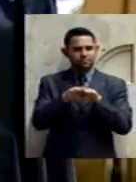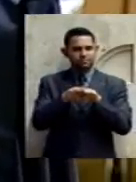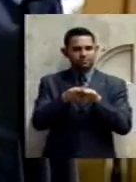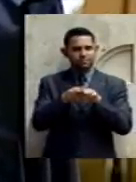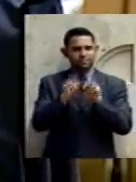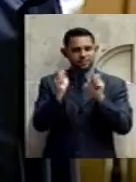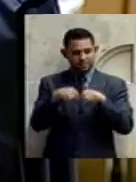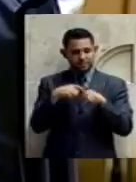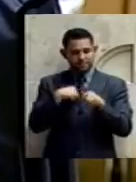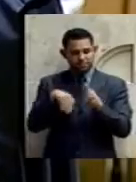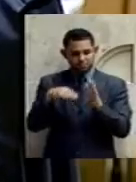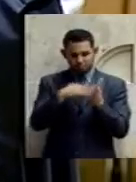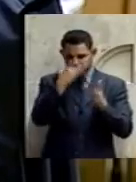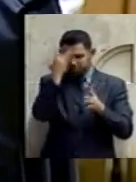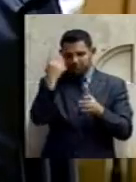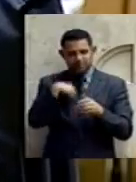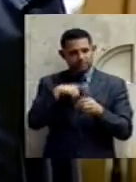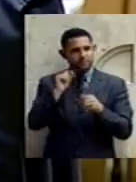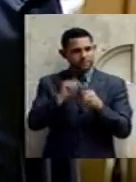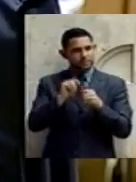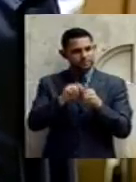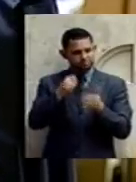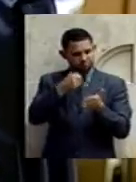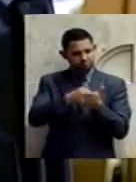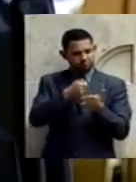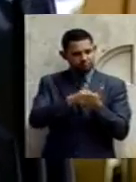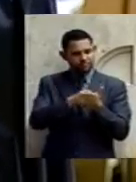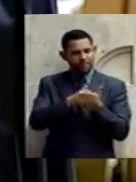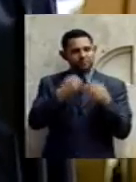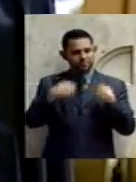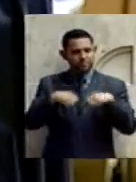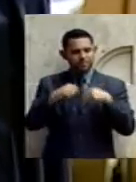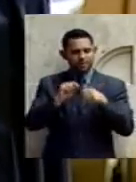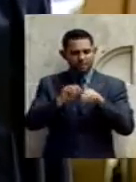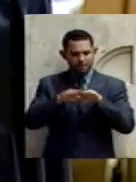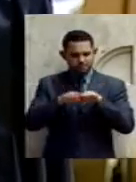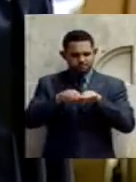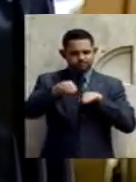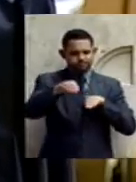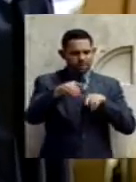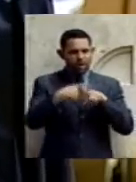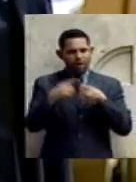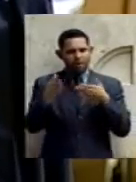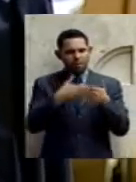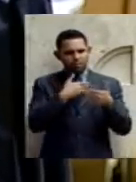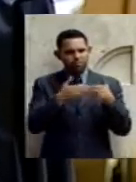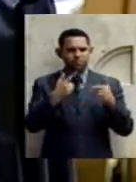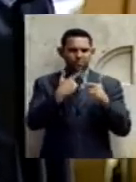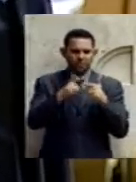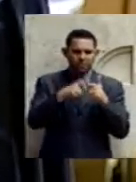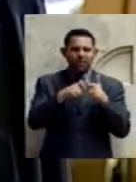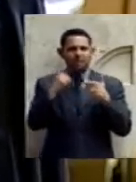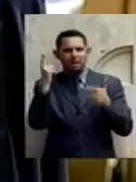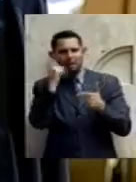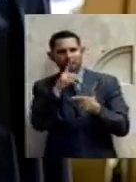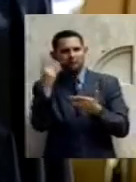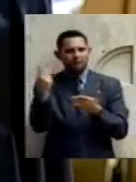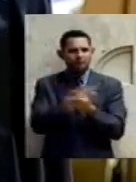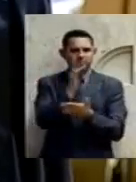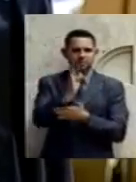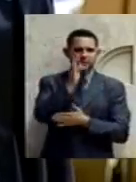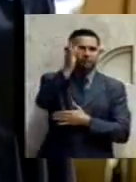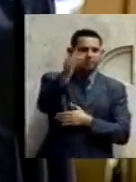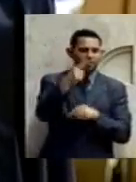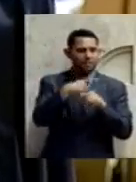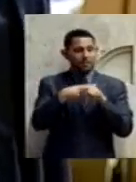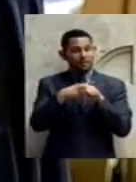isenta. Entretanto, precisamos dar um passo além. Outros escândalos certamente virão com nova